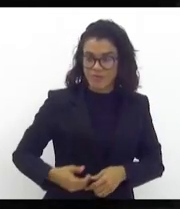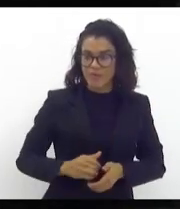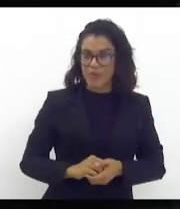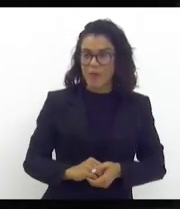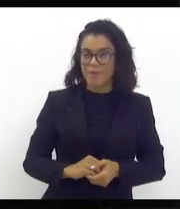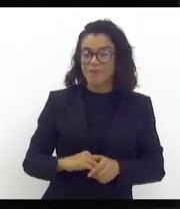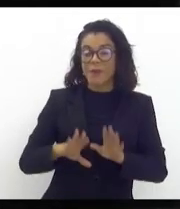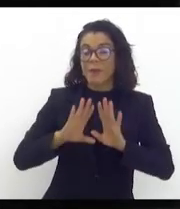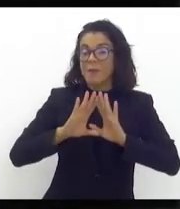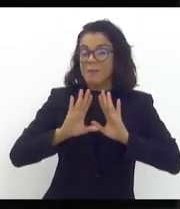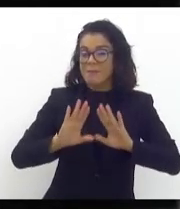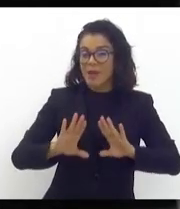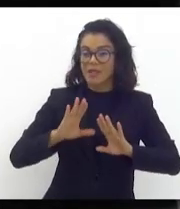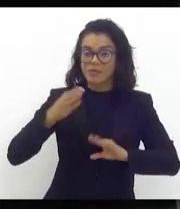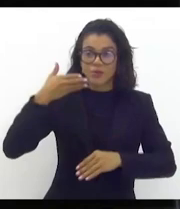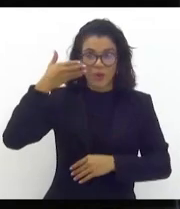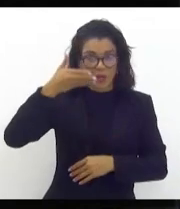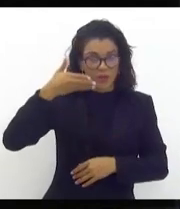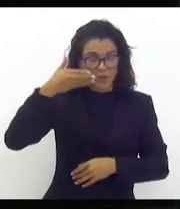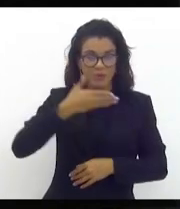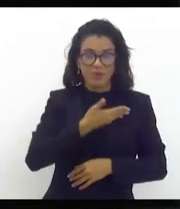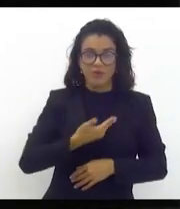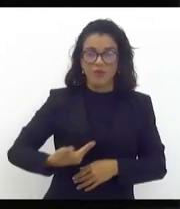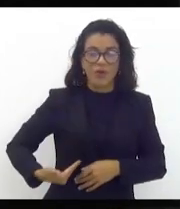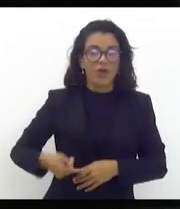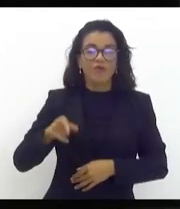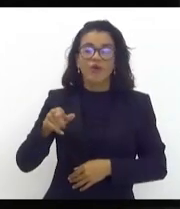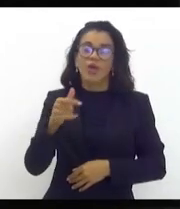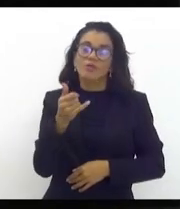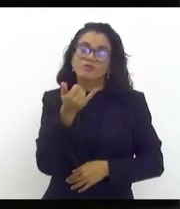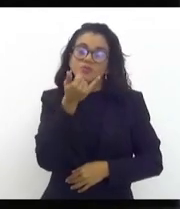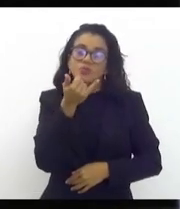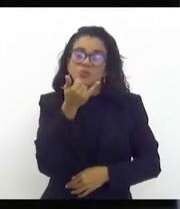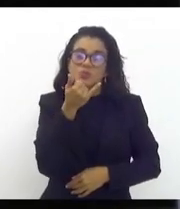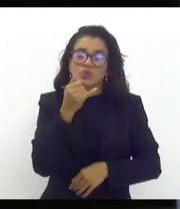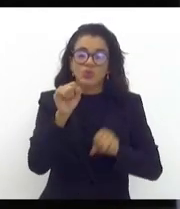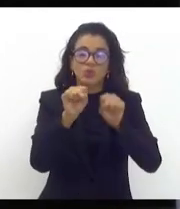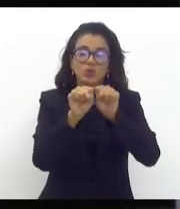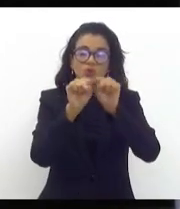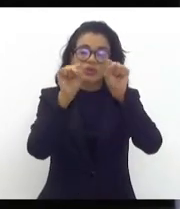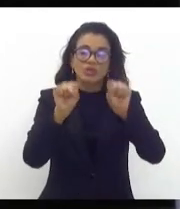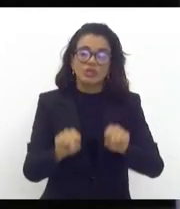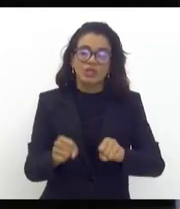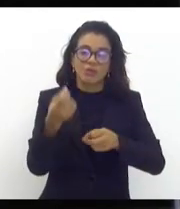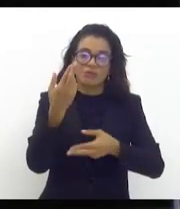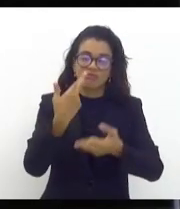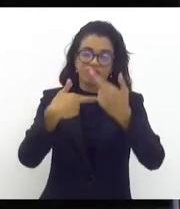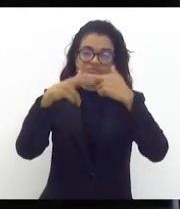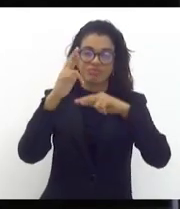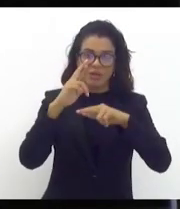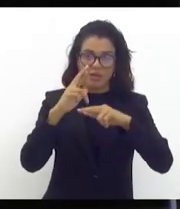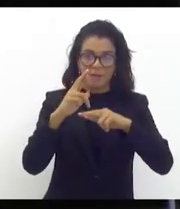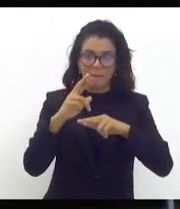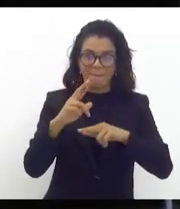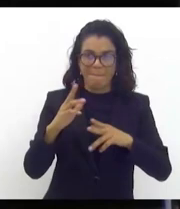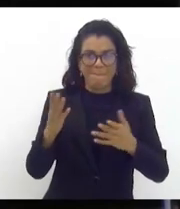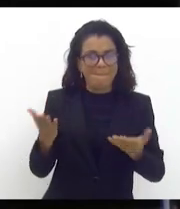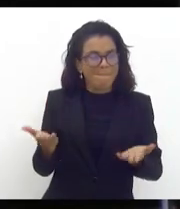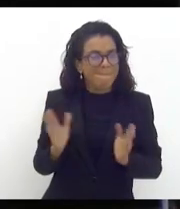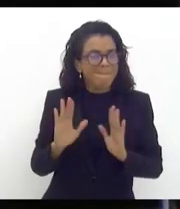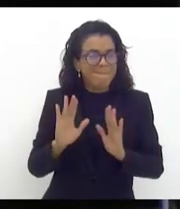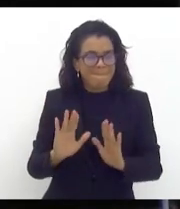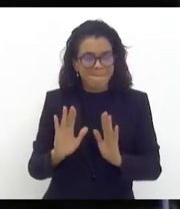o argumento do governo foi o regime de recuperação fiscal. Mas o triunvirato que coordena o regime